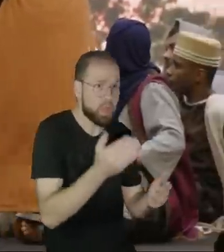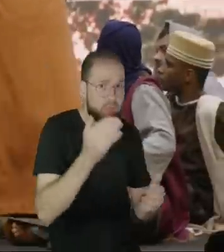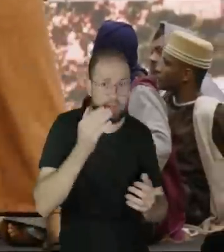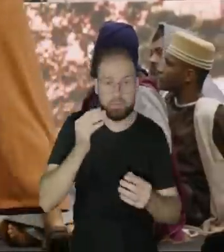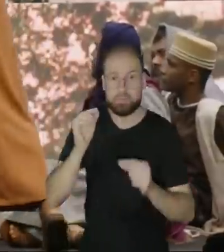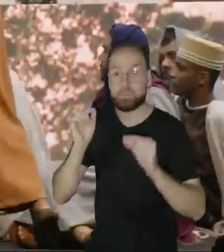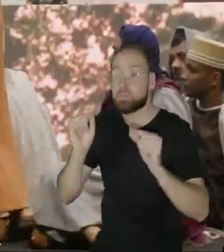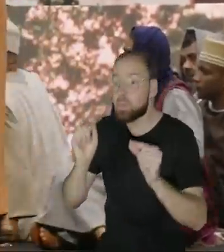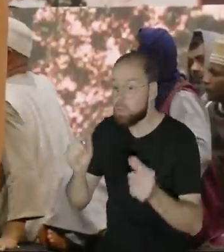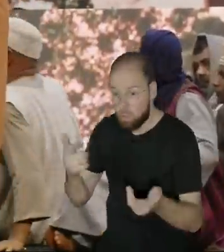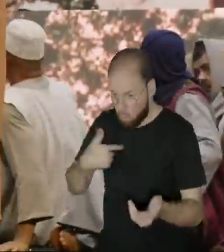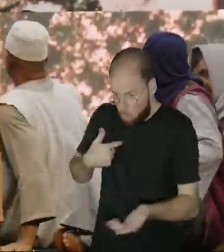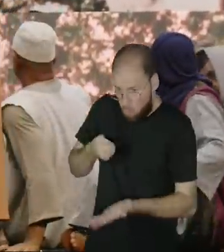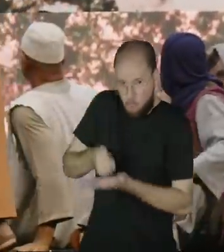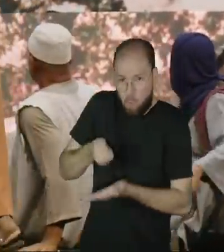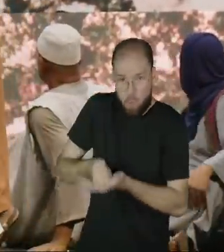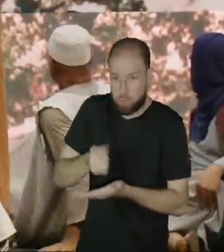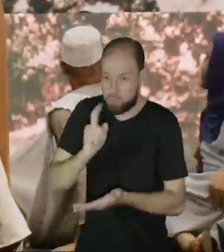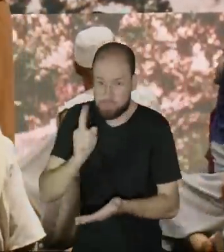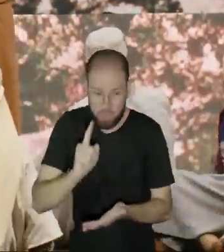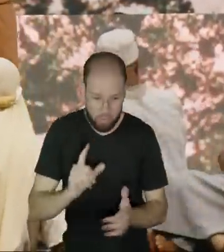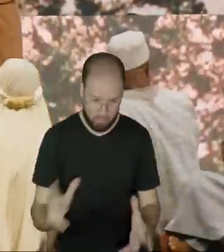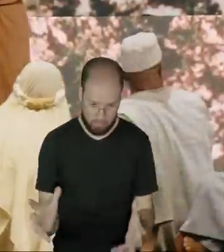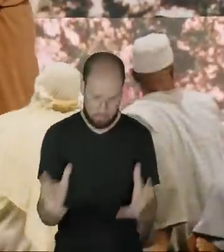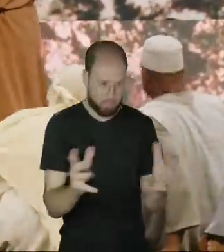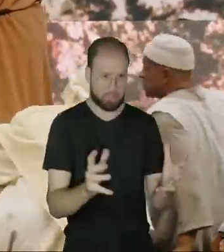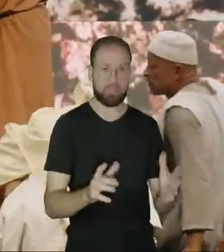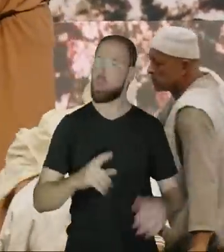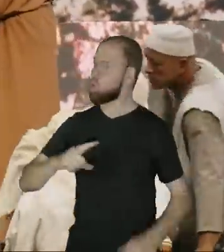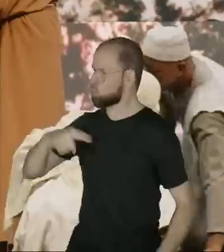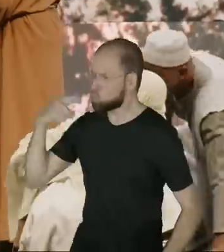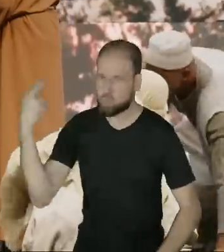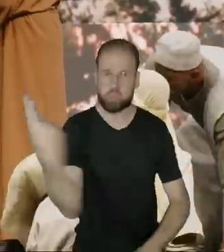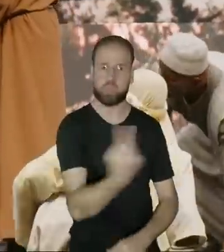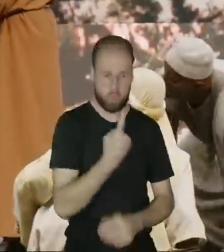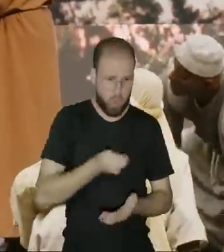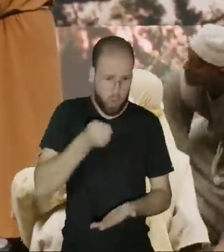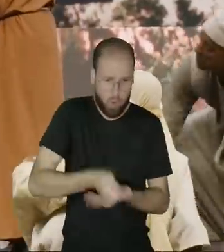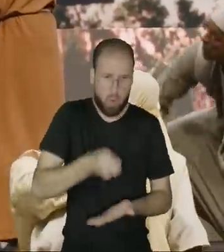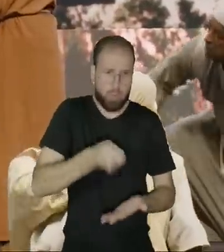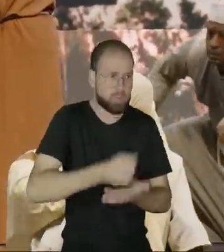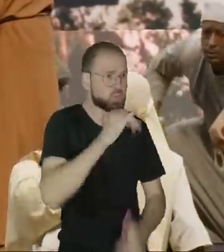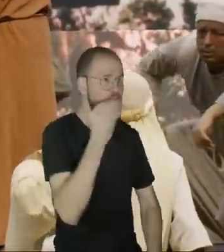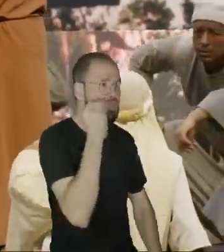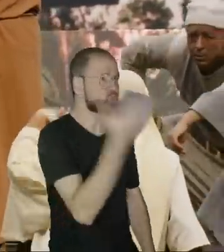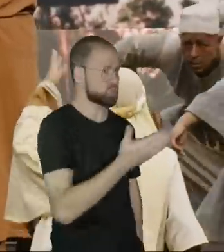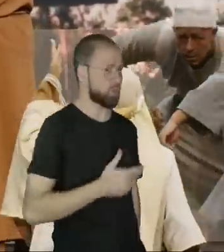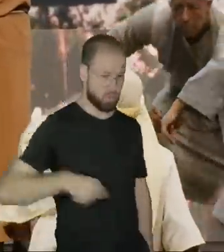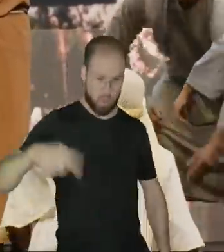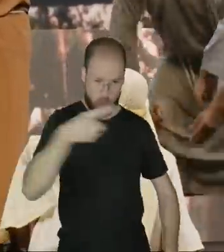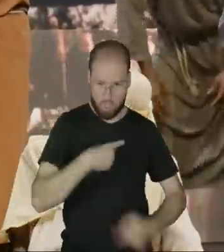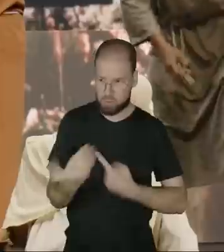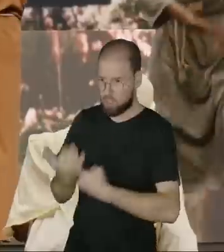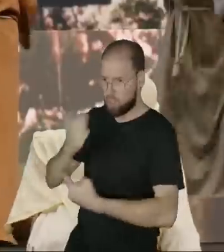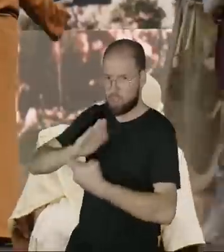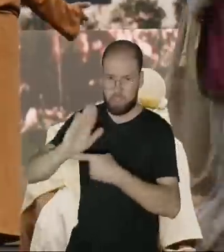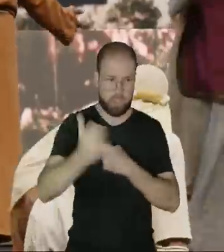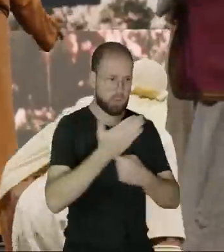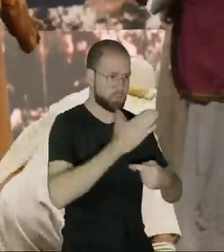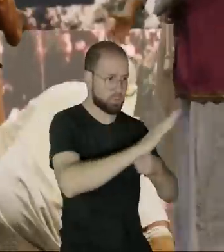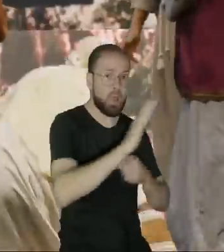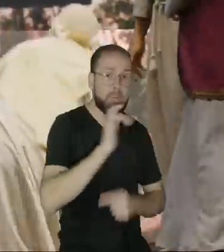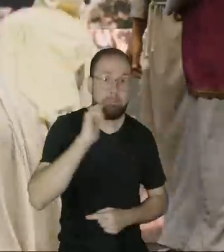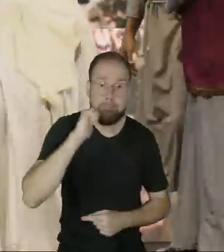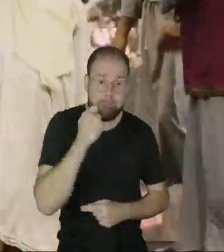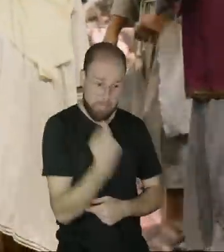eu? Não tenho obrigação de carregar nenhum cesto. Todos nós temos a nossa obrigação, Judas. Servimos e dividimos tudo. Apenas com pão